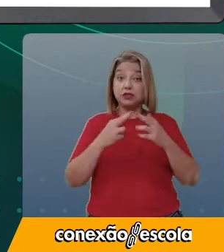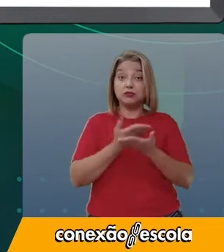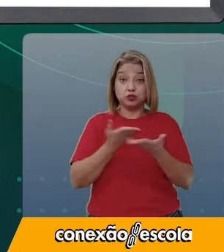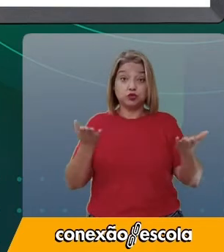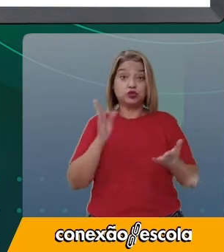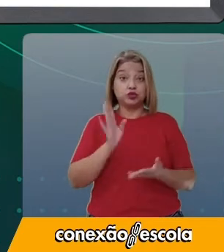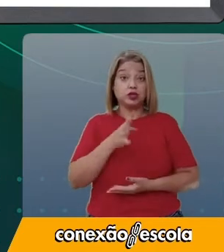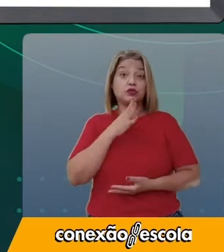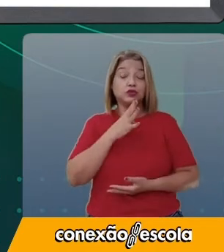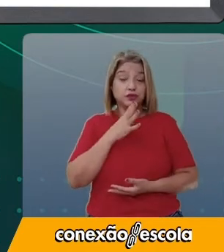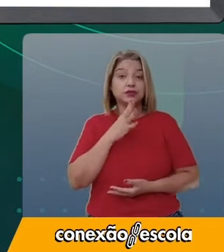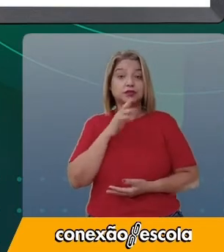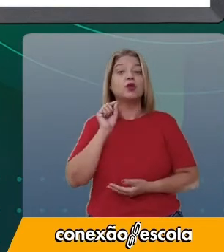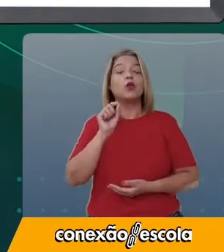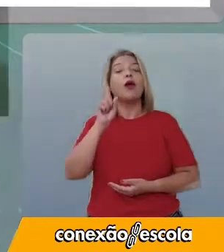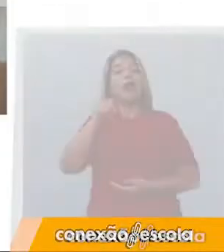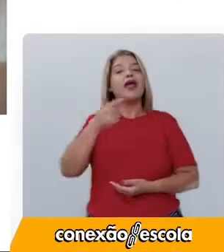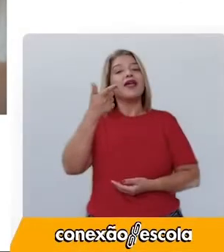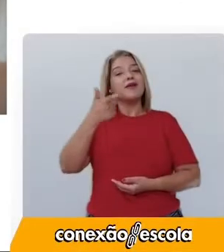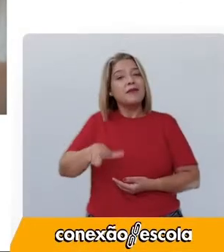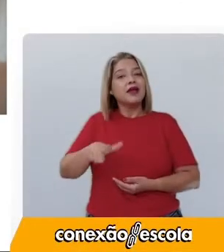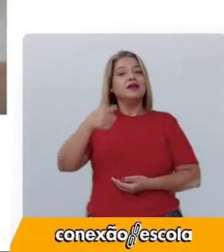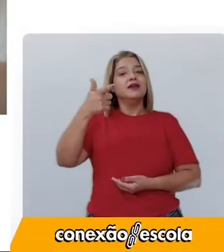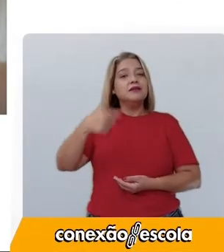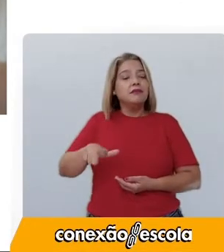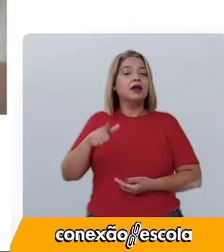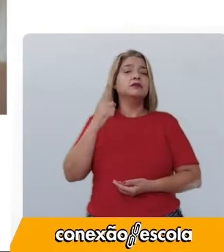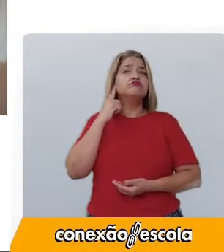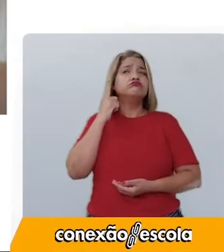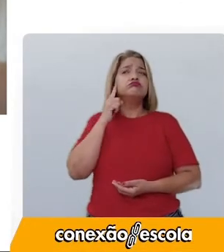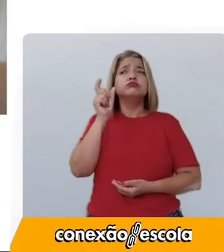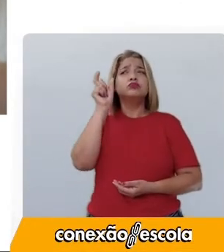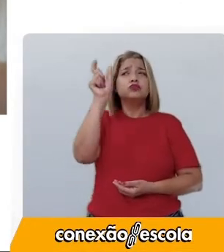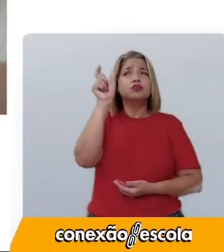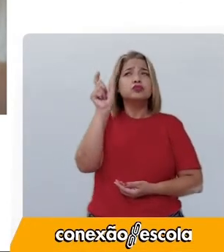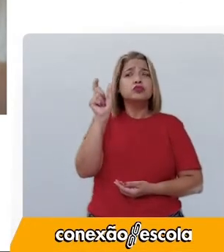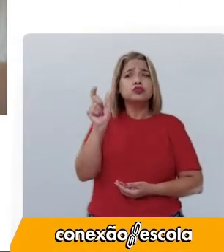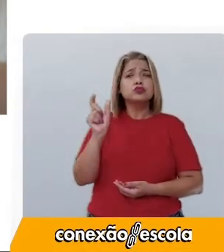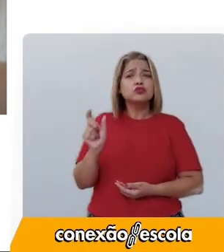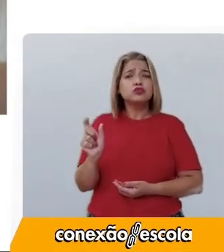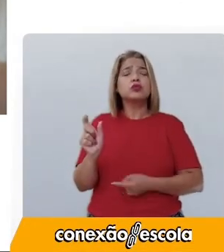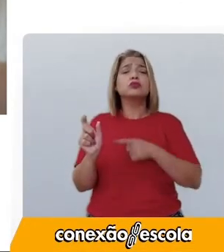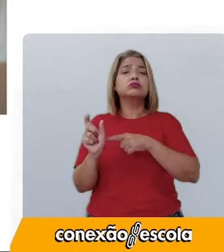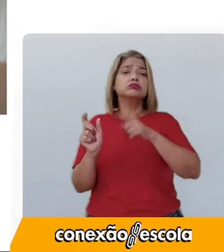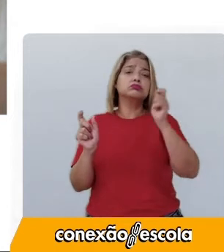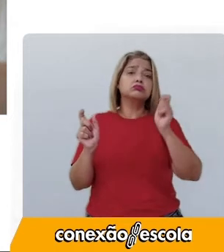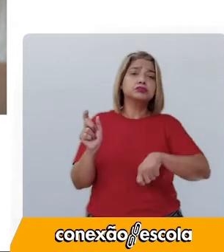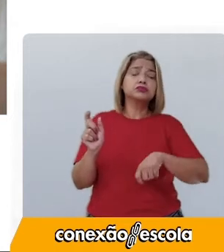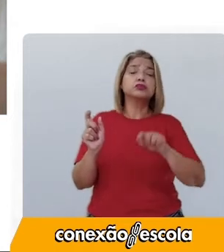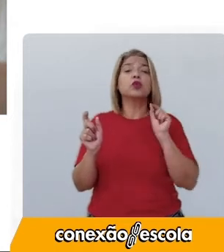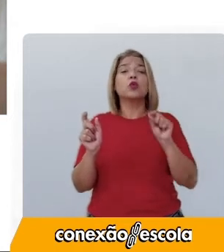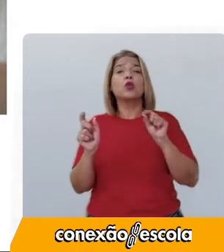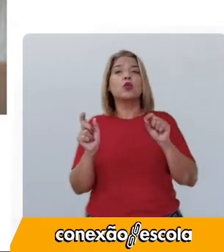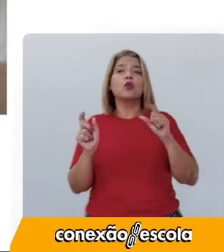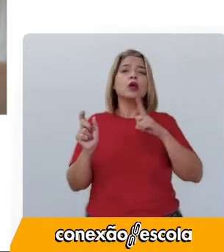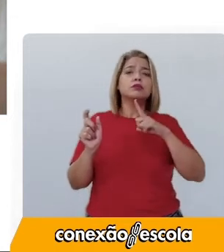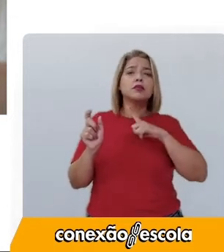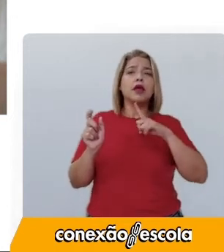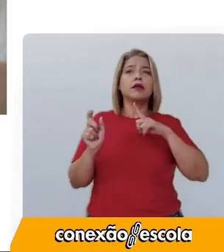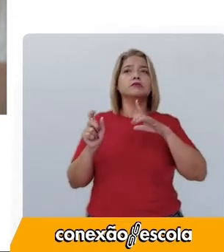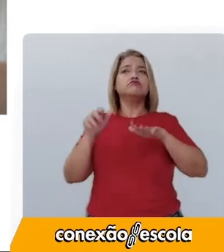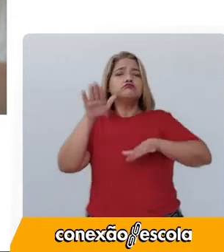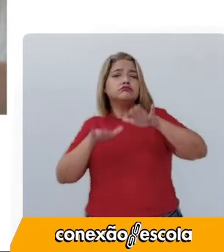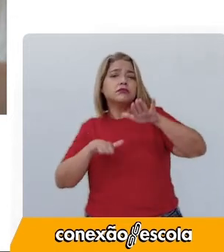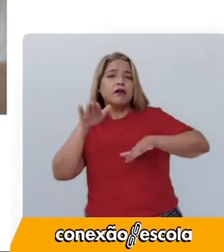o que é rima. A rima é a repetição de um som vocal ou consonantal que ocorre a intervalos